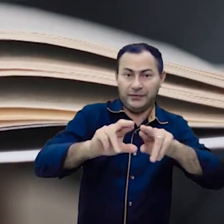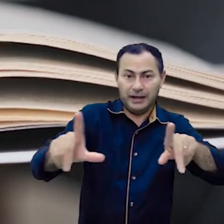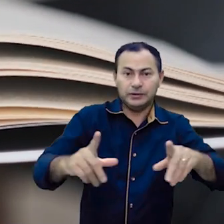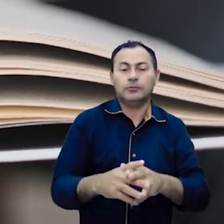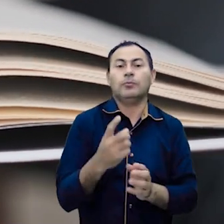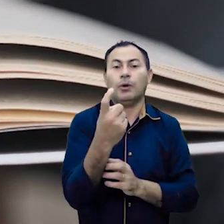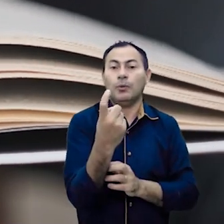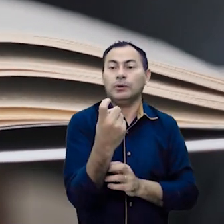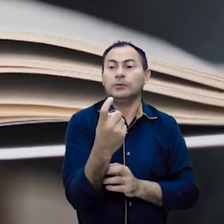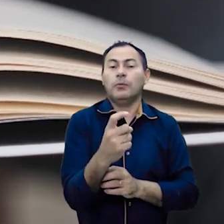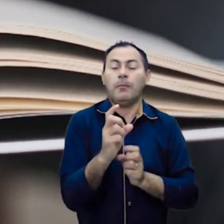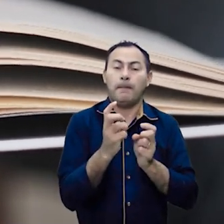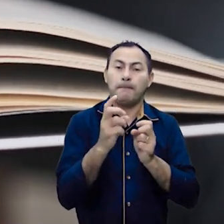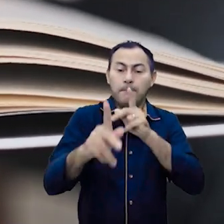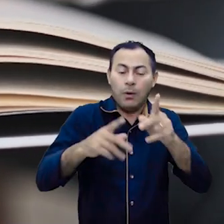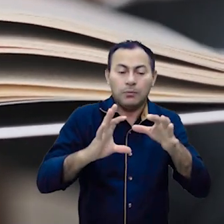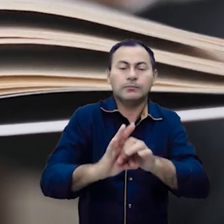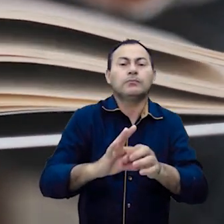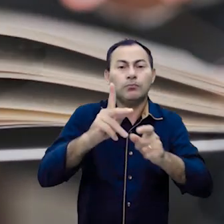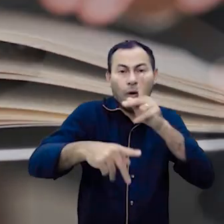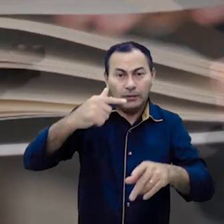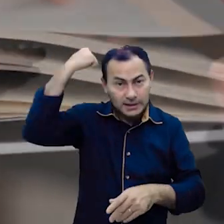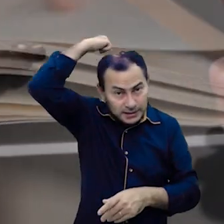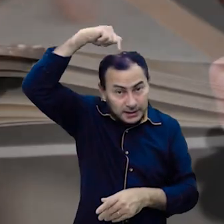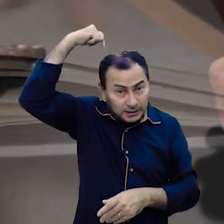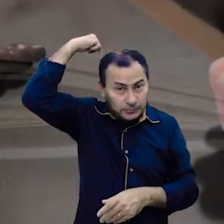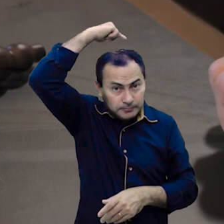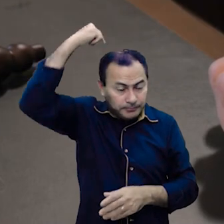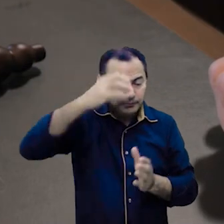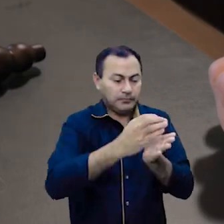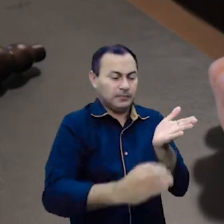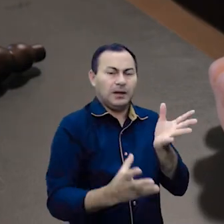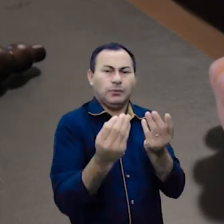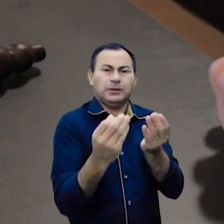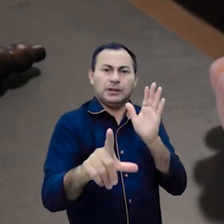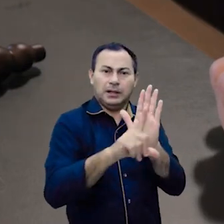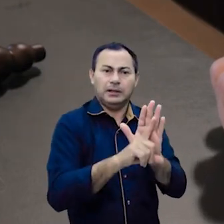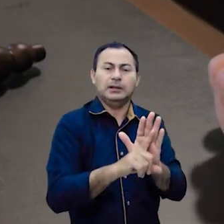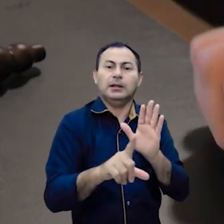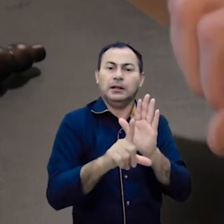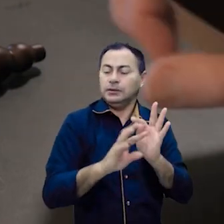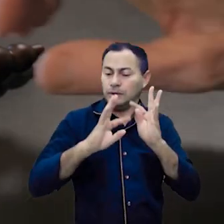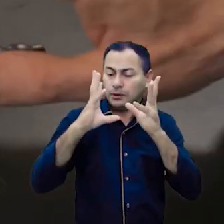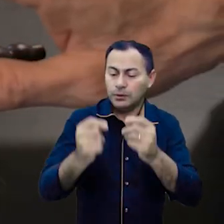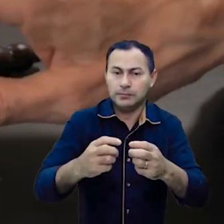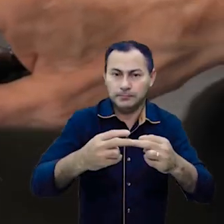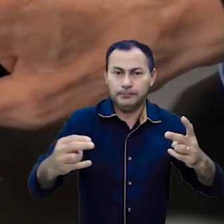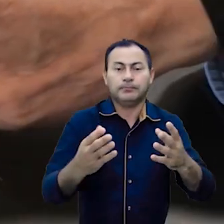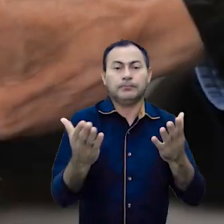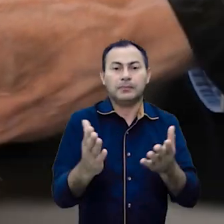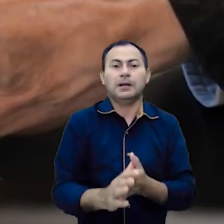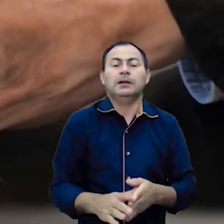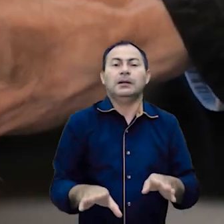serem distintos um povo único um povo peculiar um povo Santo existe nesses capítulos muitas leis leis sobre